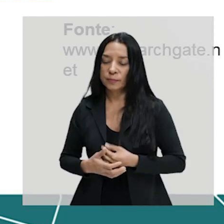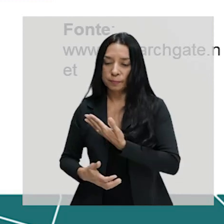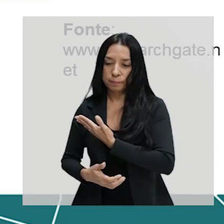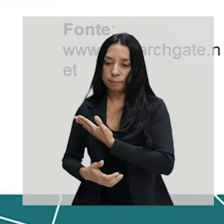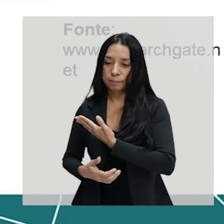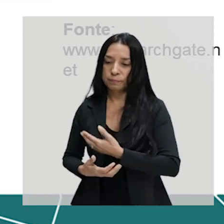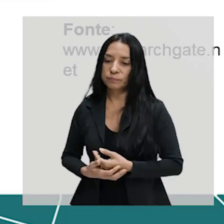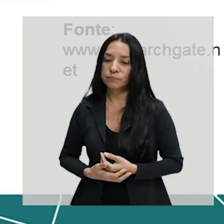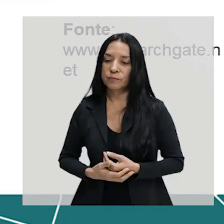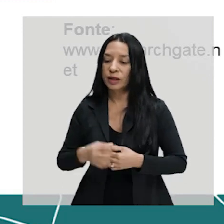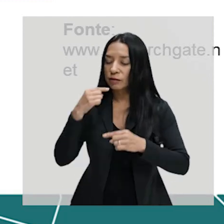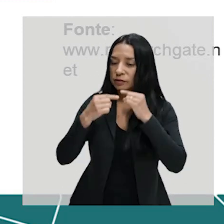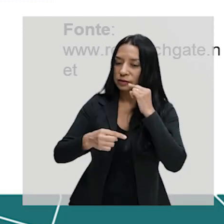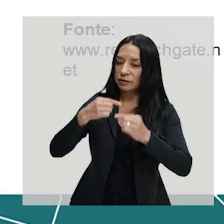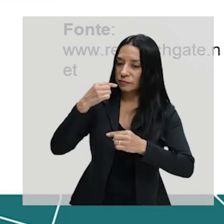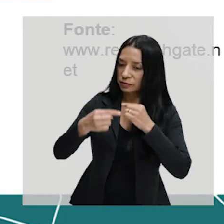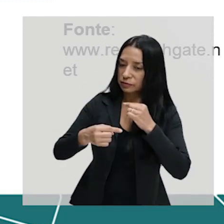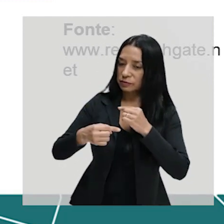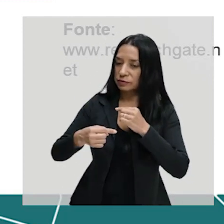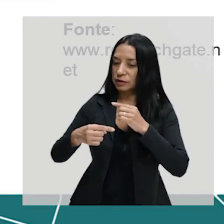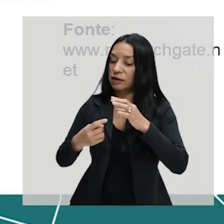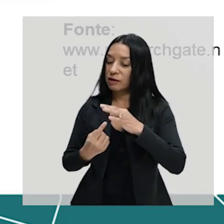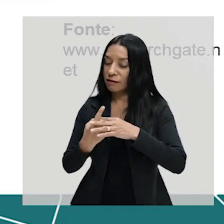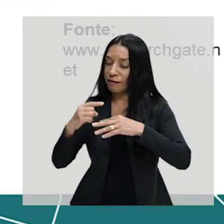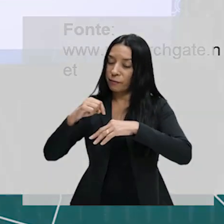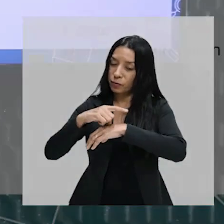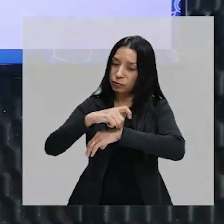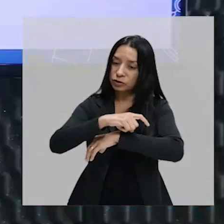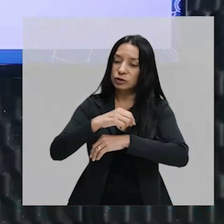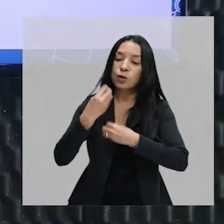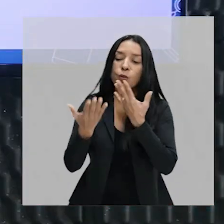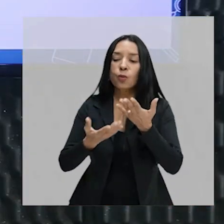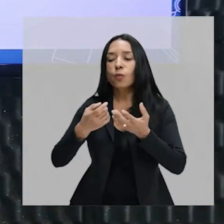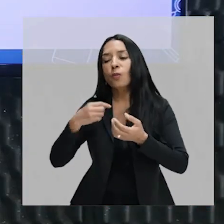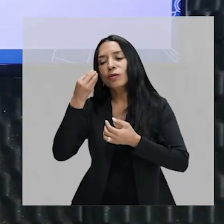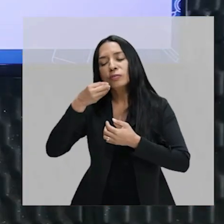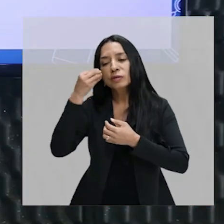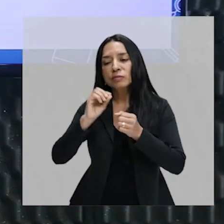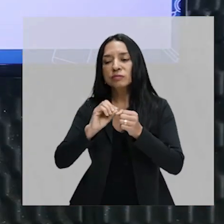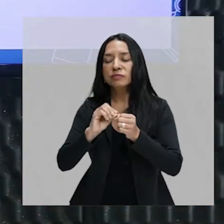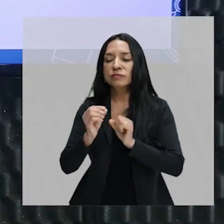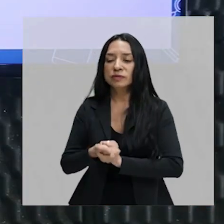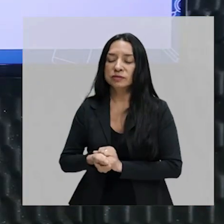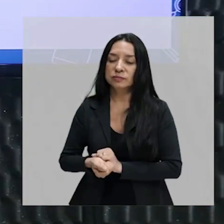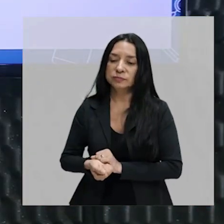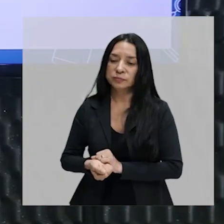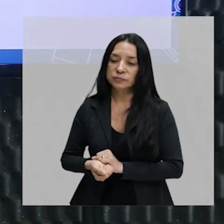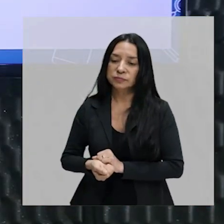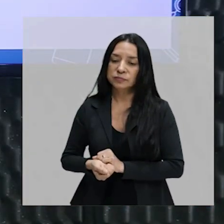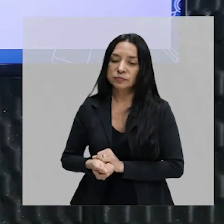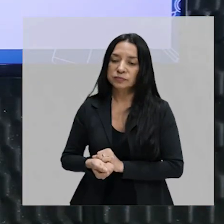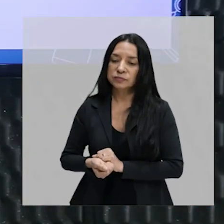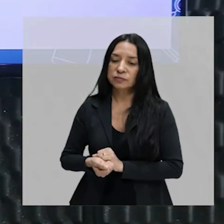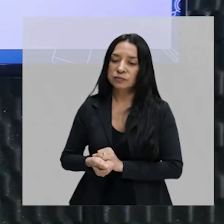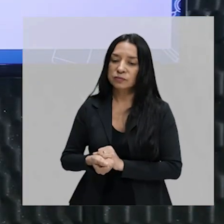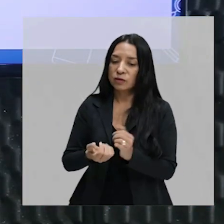biogênese então para entender a abiogênese Qual foi o experimento que ele fez unida ele fez o seguinte ele Ferveu